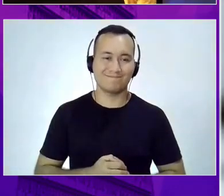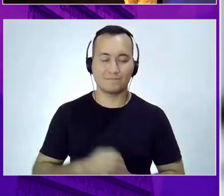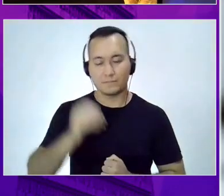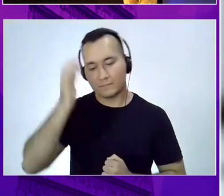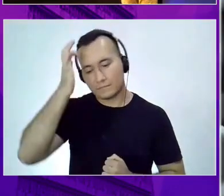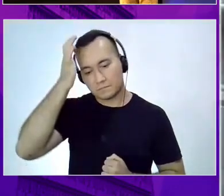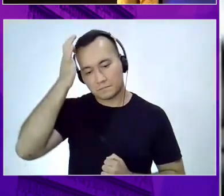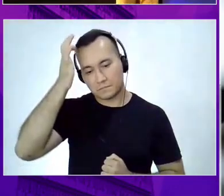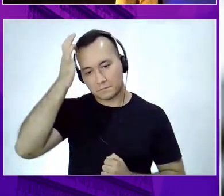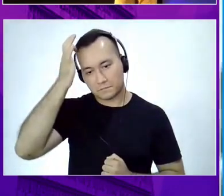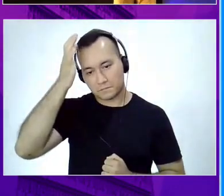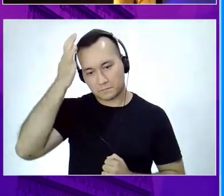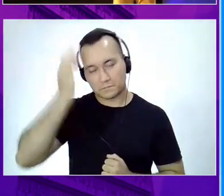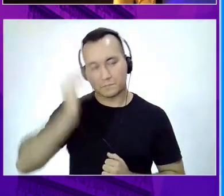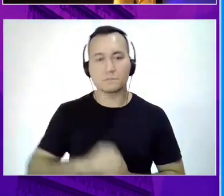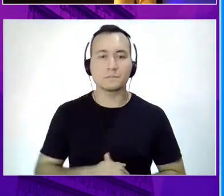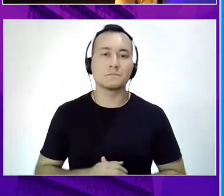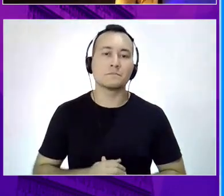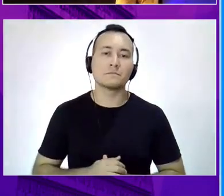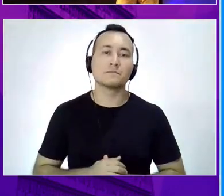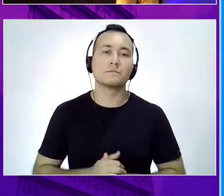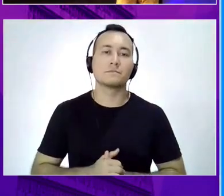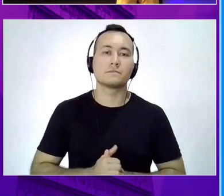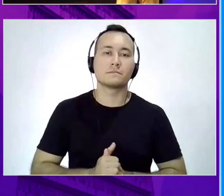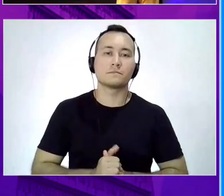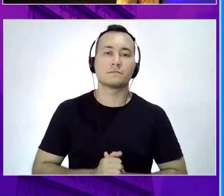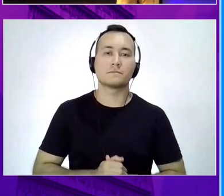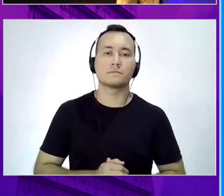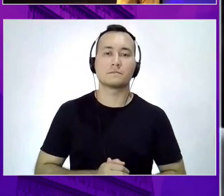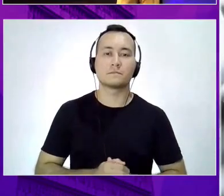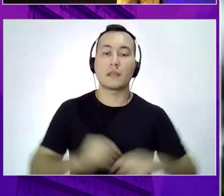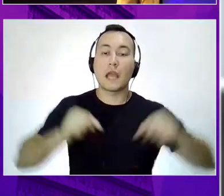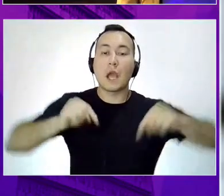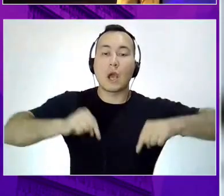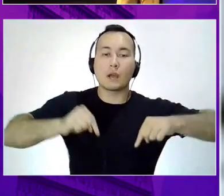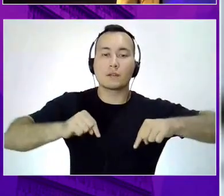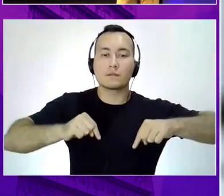falando agora de 2020, né, tivemos vários desafios.